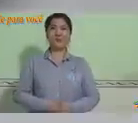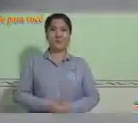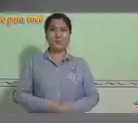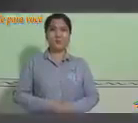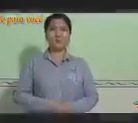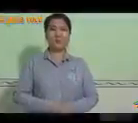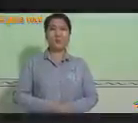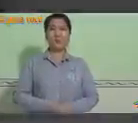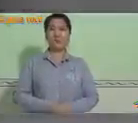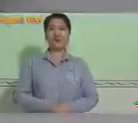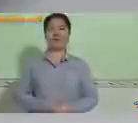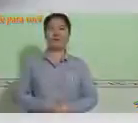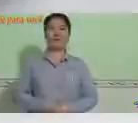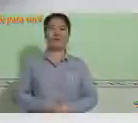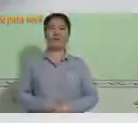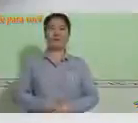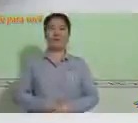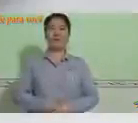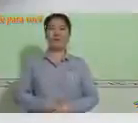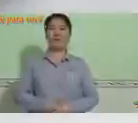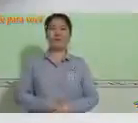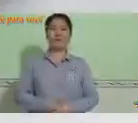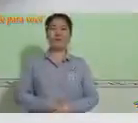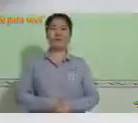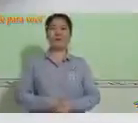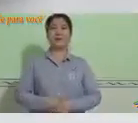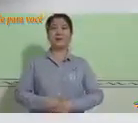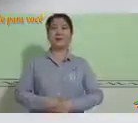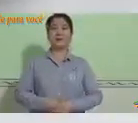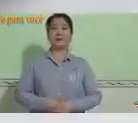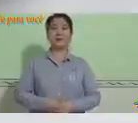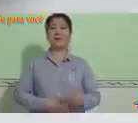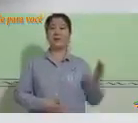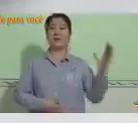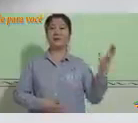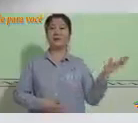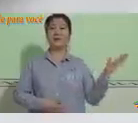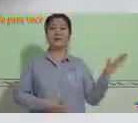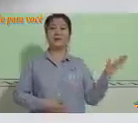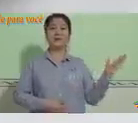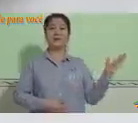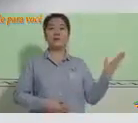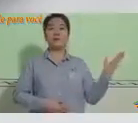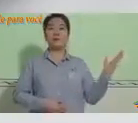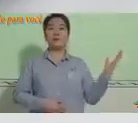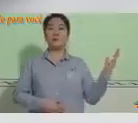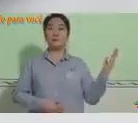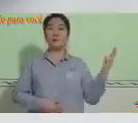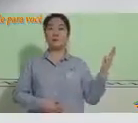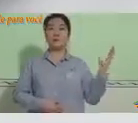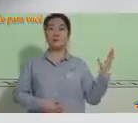superexpressar azestrina, outro que foi programado para não produzir azestrina, e um terceiro em que não foram feitas